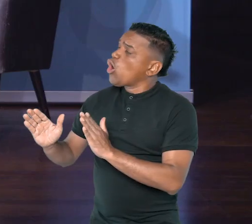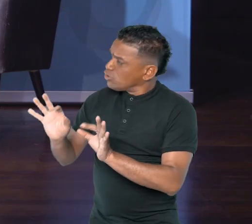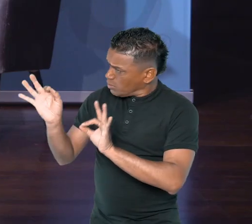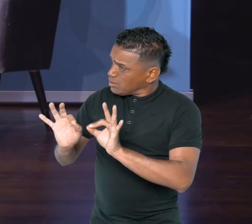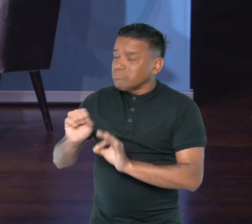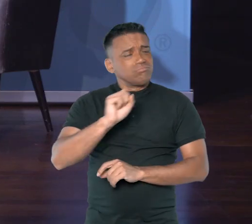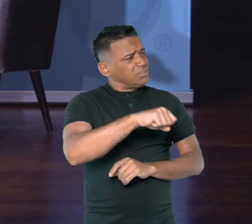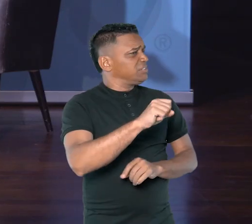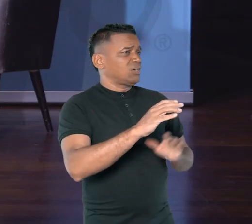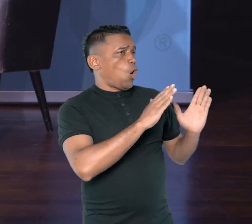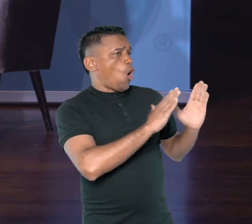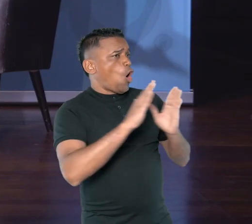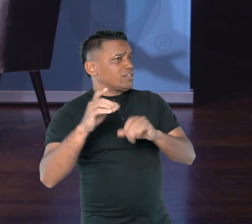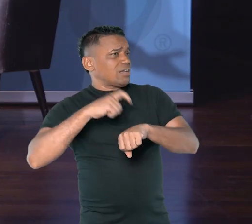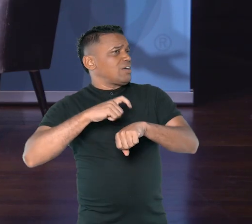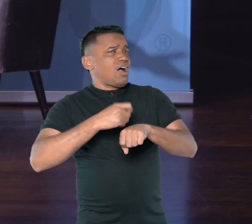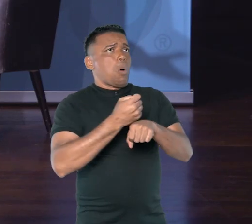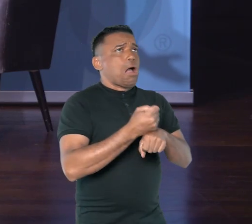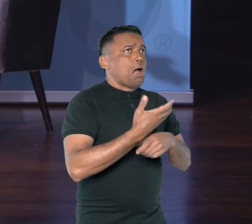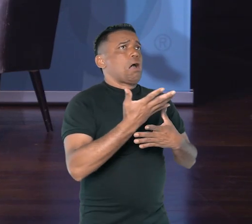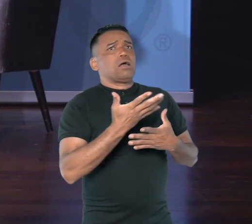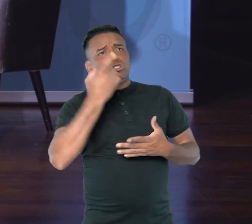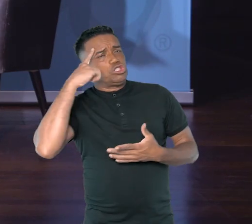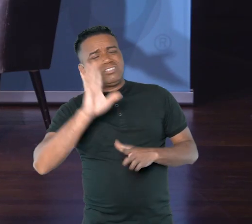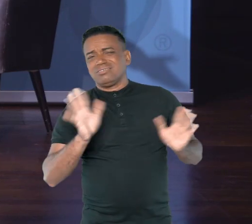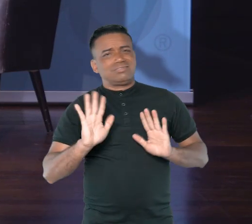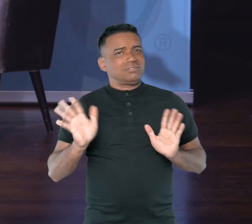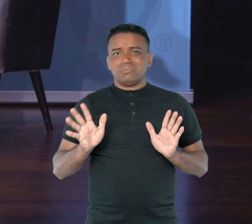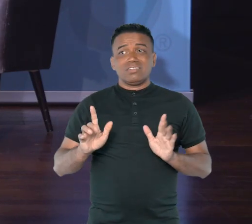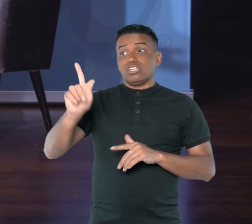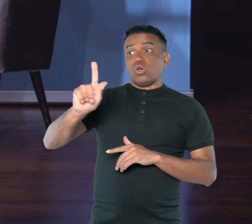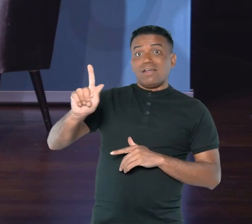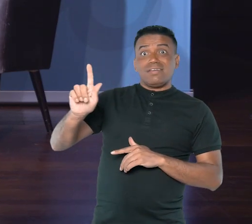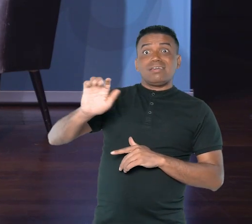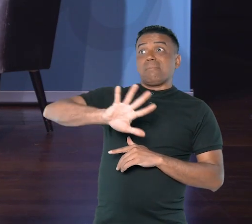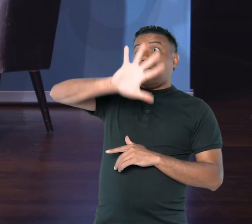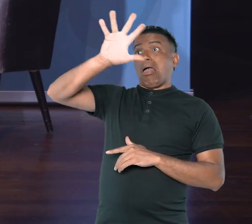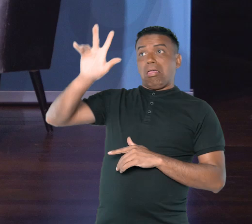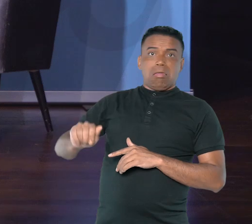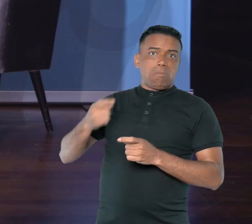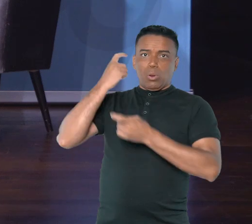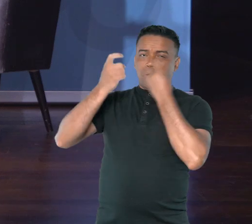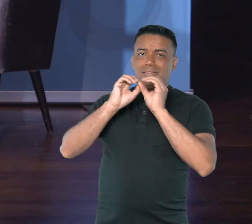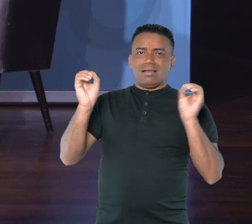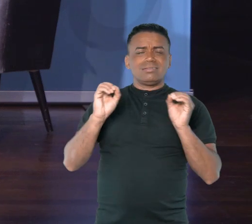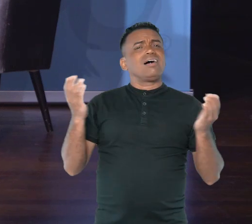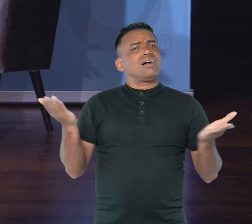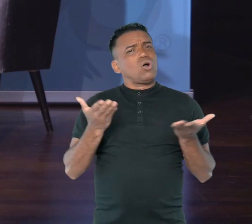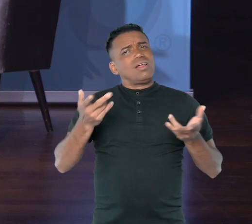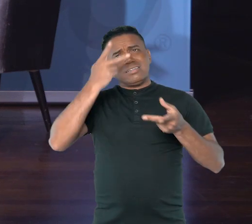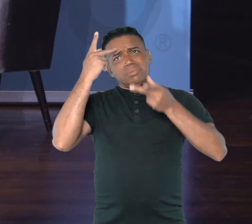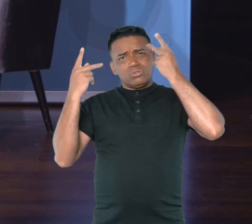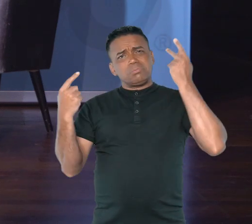cronológica, sem critérios geográficos, sem me preocupar com isso, embora agora, posterior, as pessoas perguntem